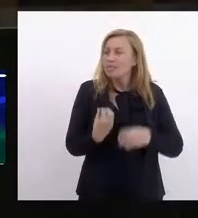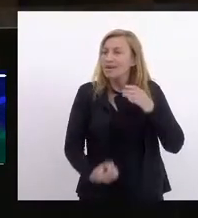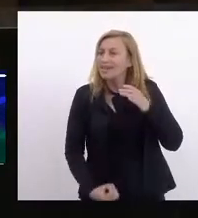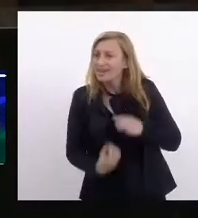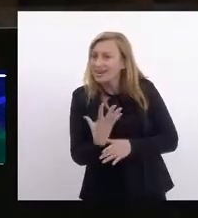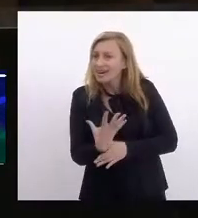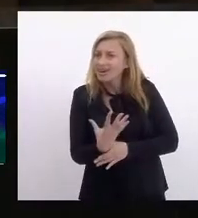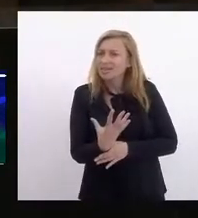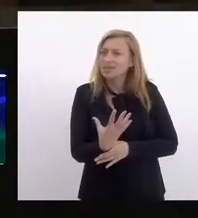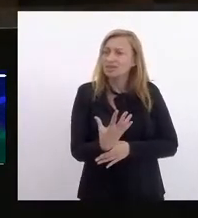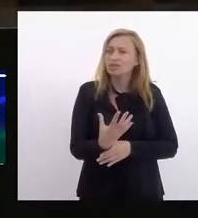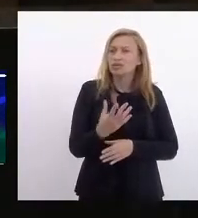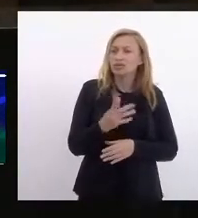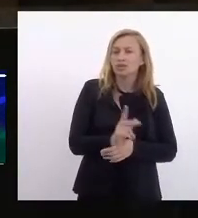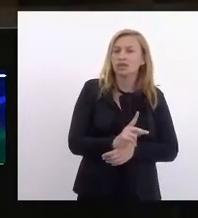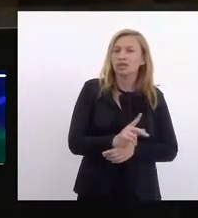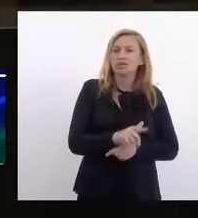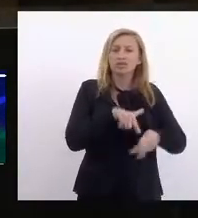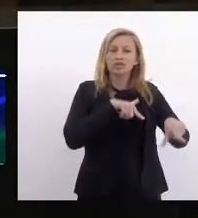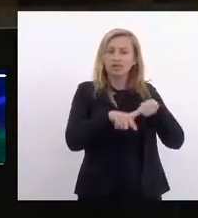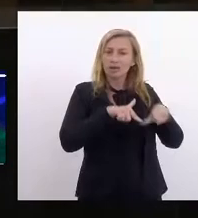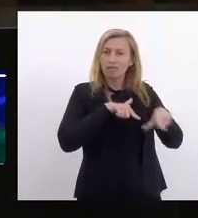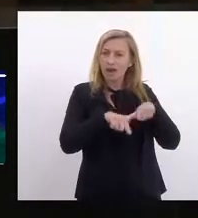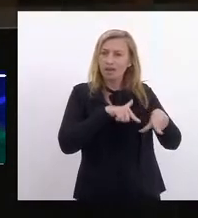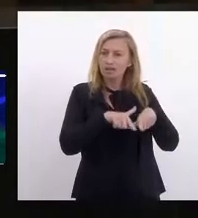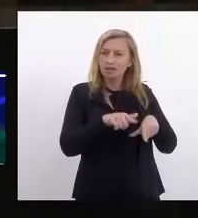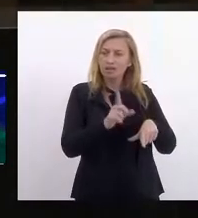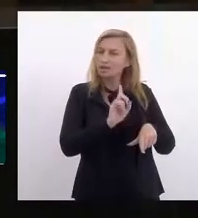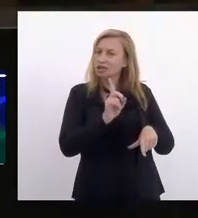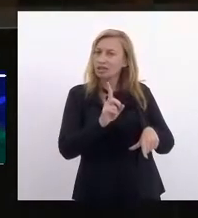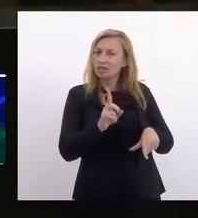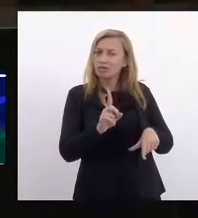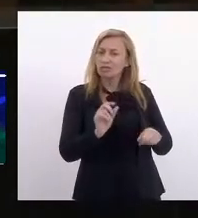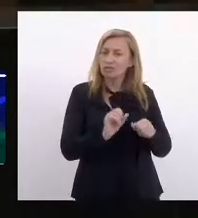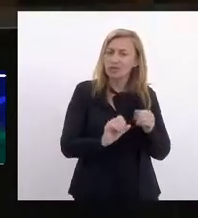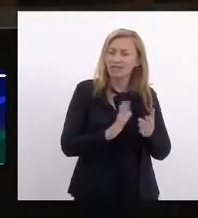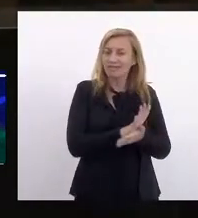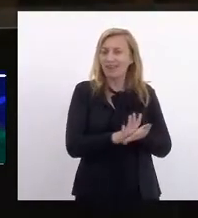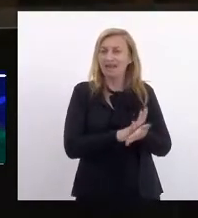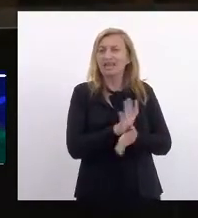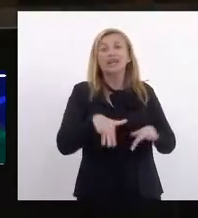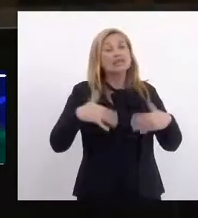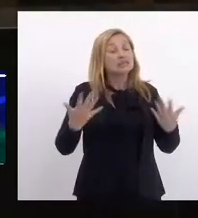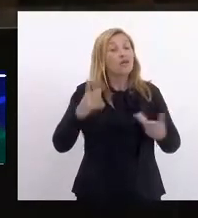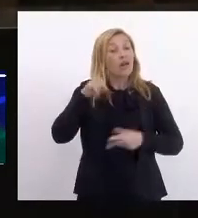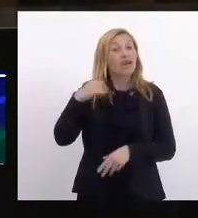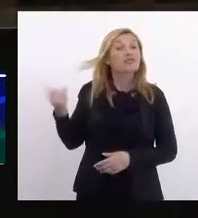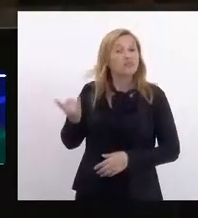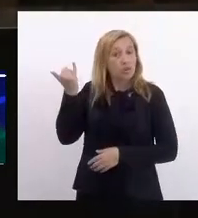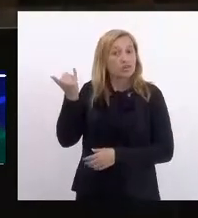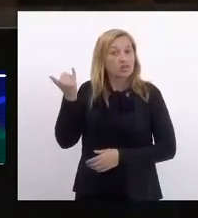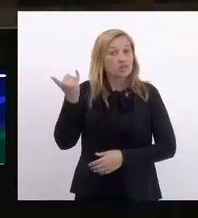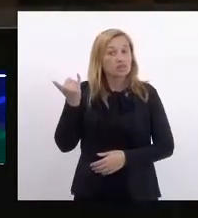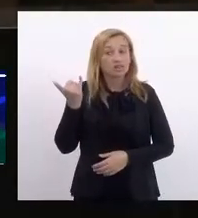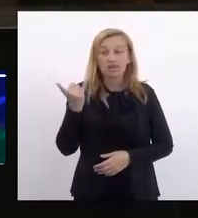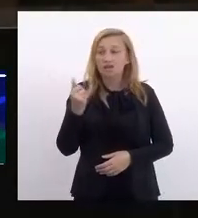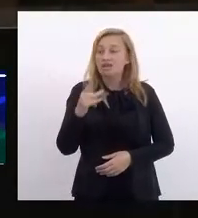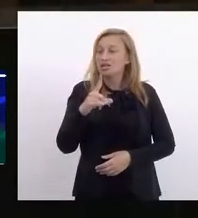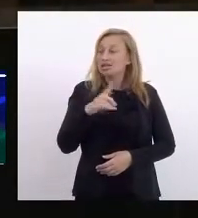criação de postos de trabalhos que não foram gerados. Então, é super importante